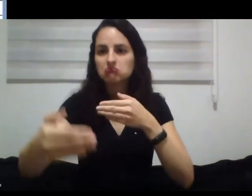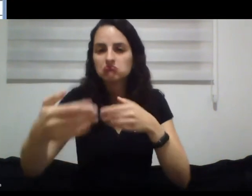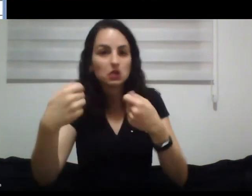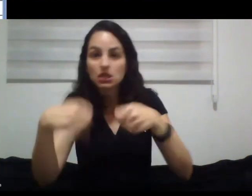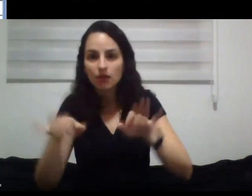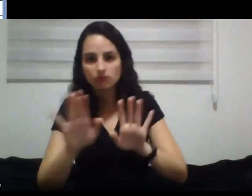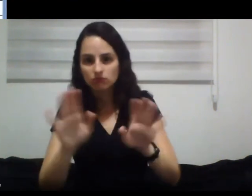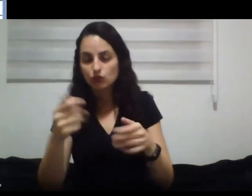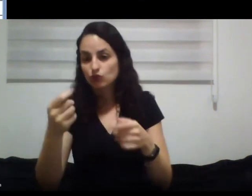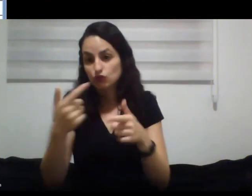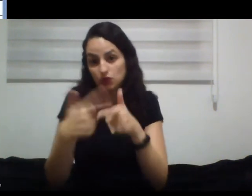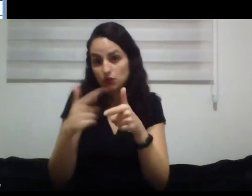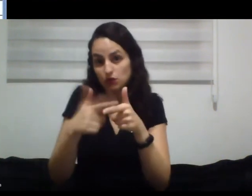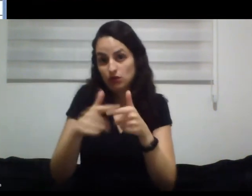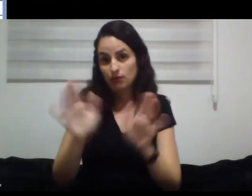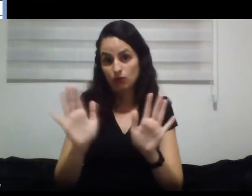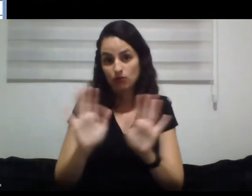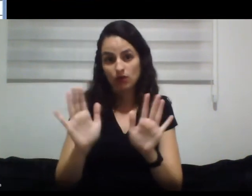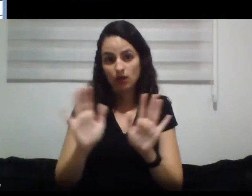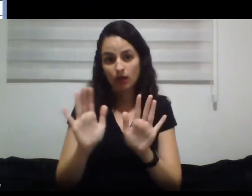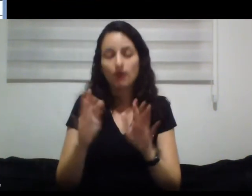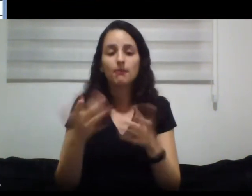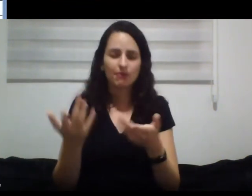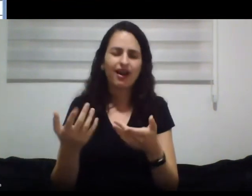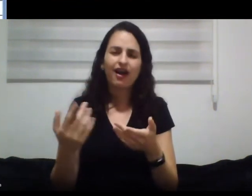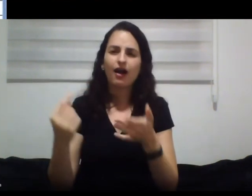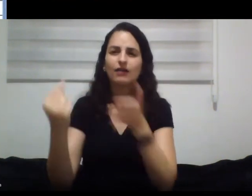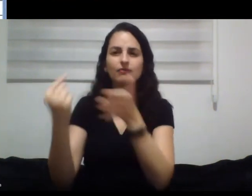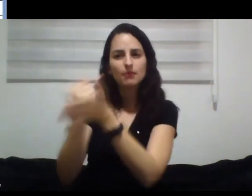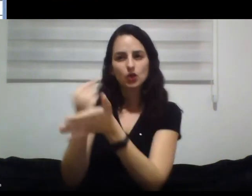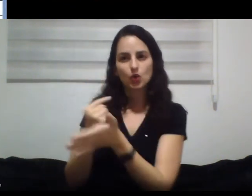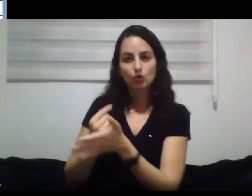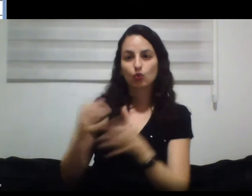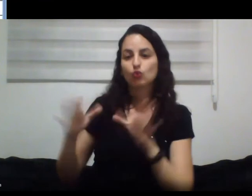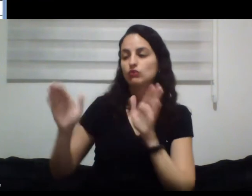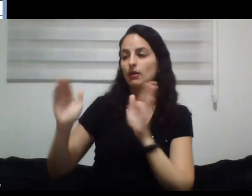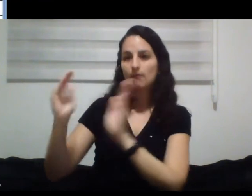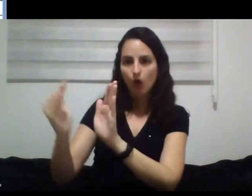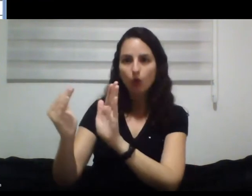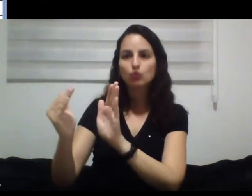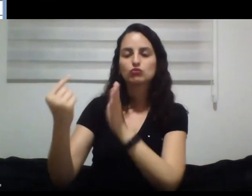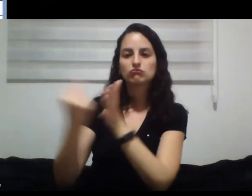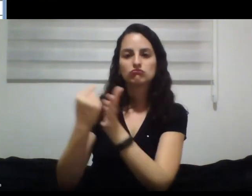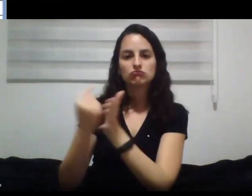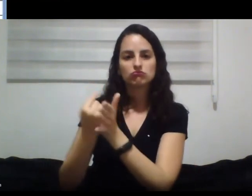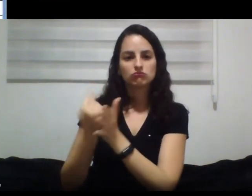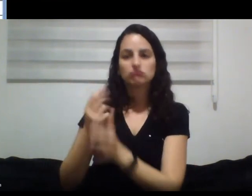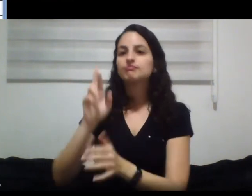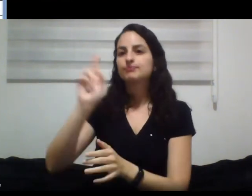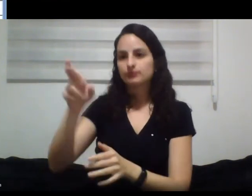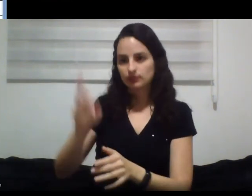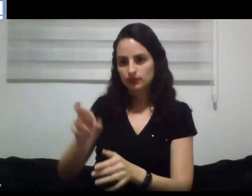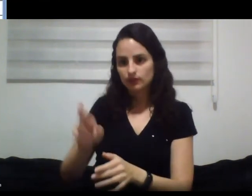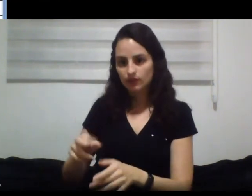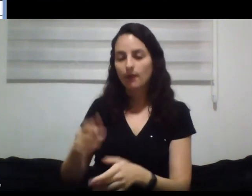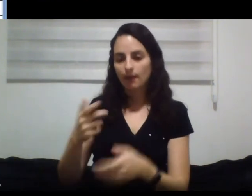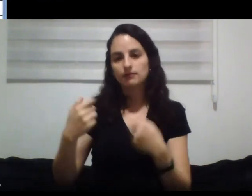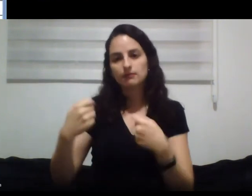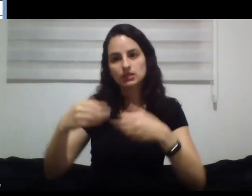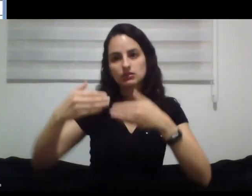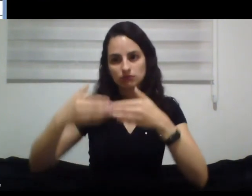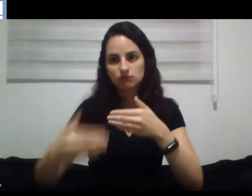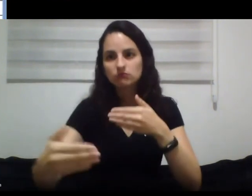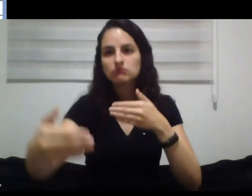Tá. Professor Roberto, a sua dúvida era sobre as bibliografias, é isso? Não, tem dois pontos que eu gostaria. Sobre o lado